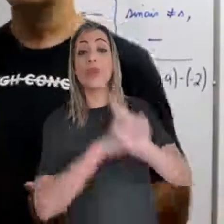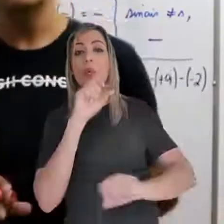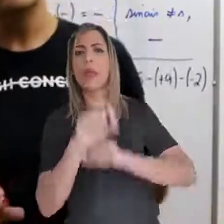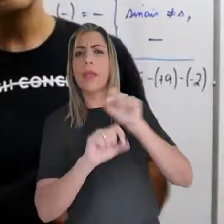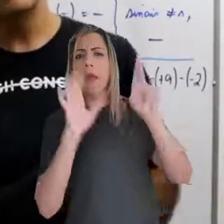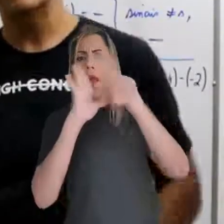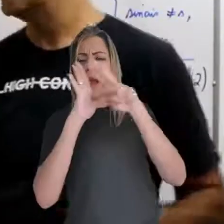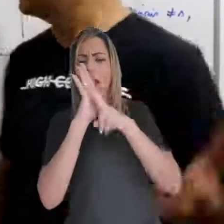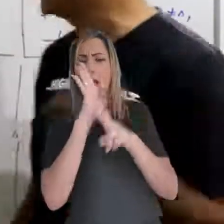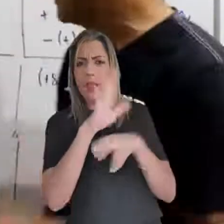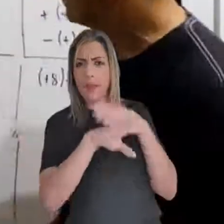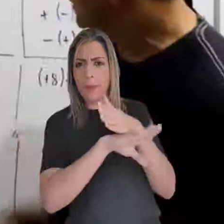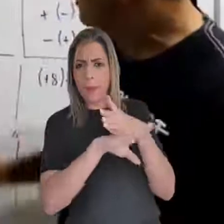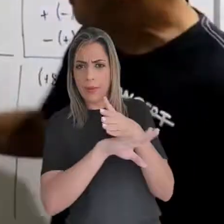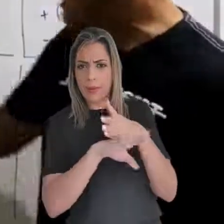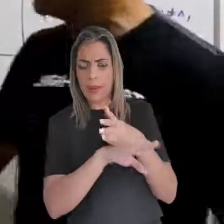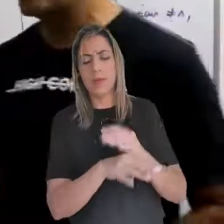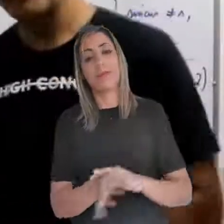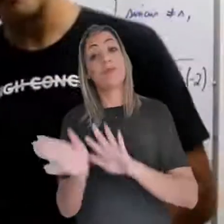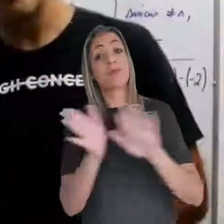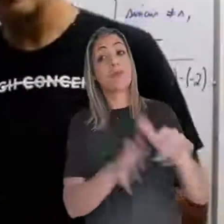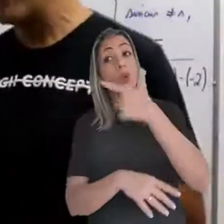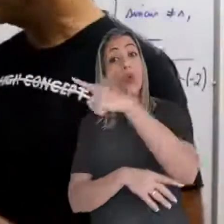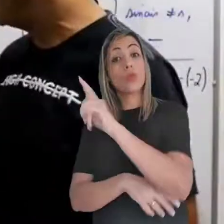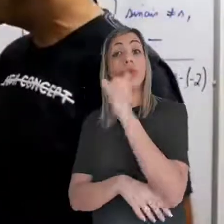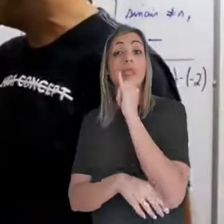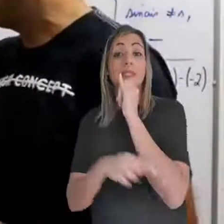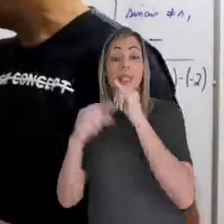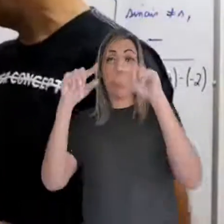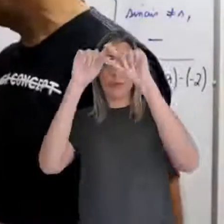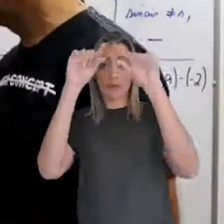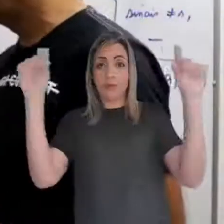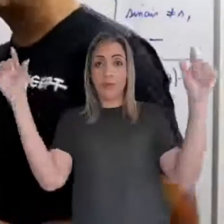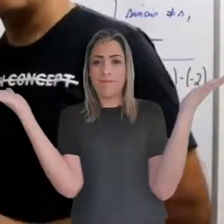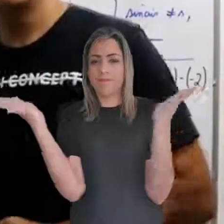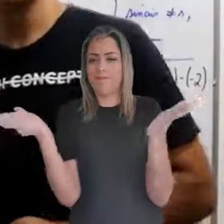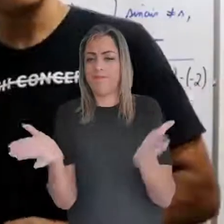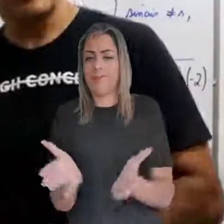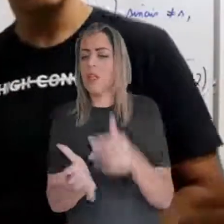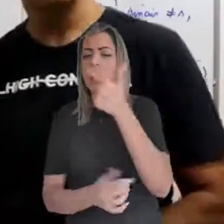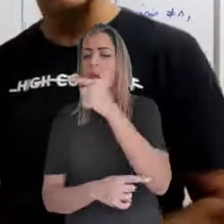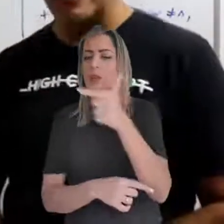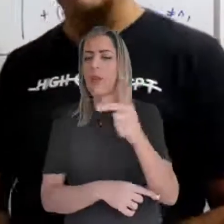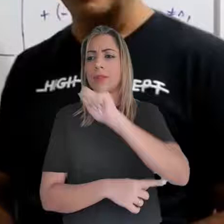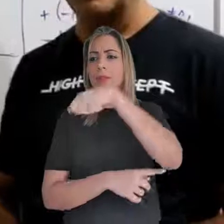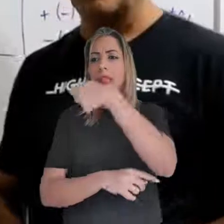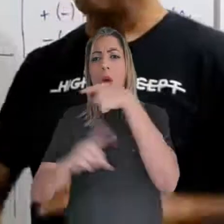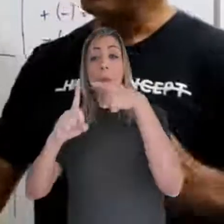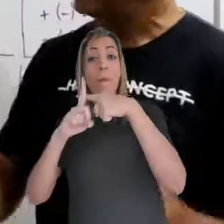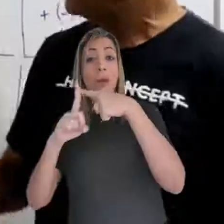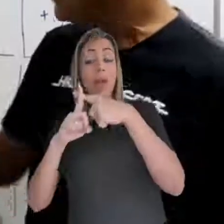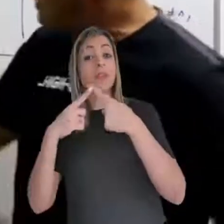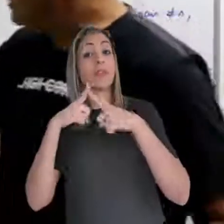da regrinha da padaria. Vamos lá. Mais uma expressão numérica, perceba, eu não tenho sinal de mais